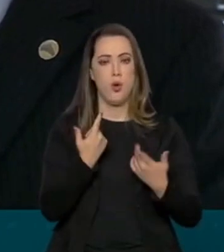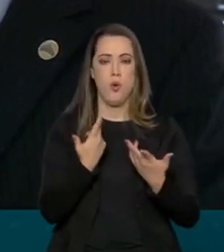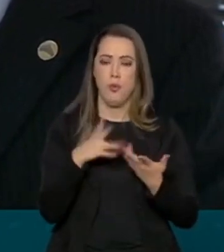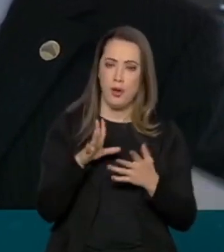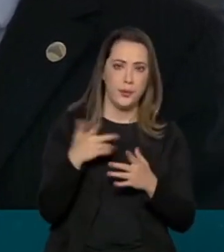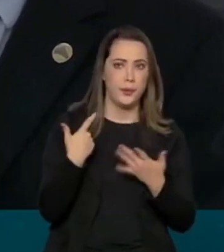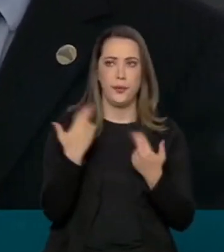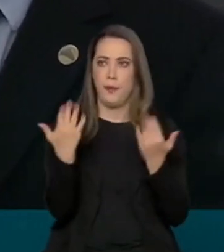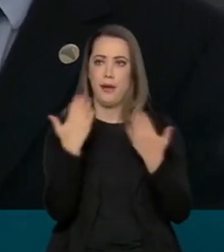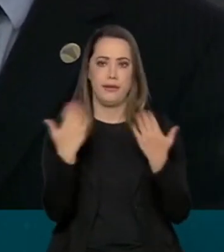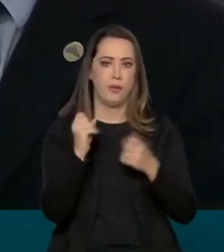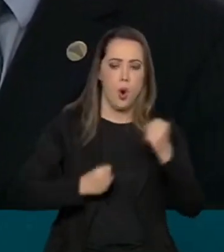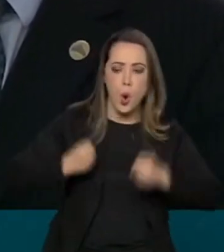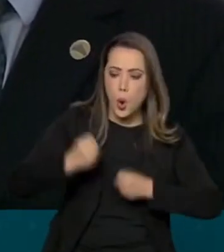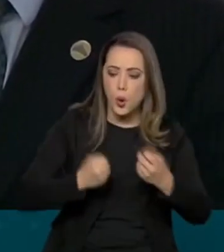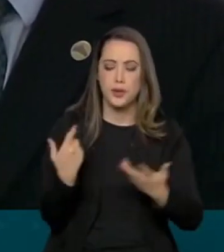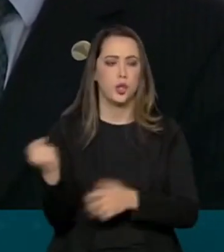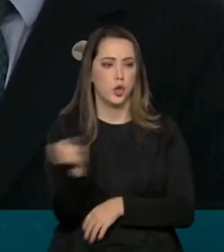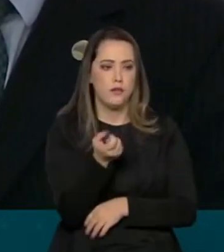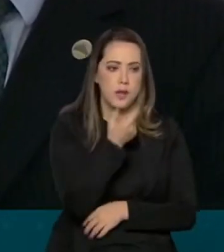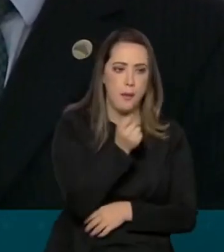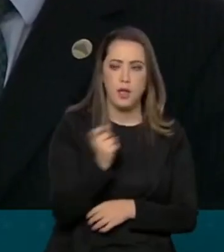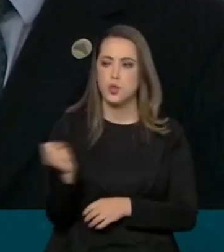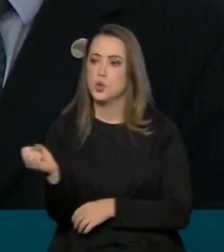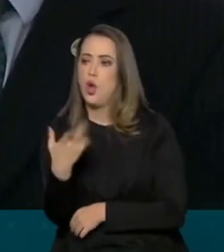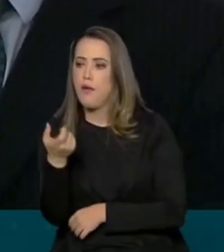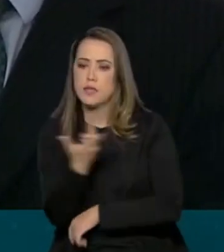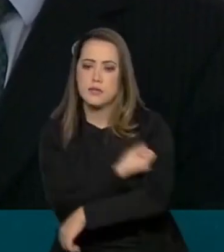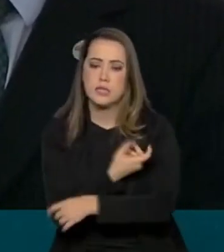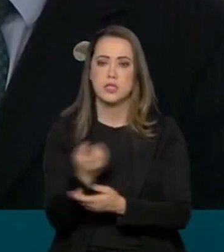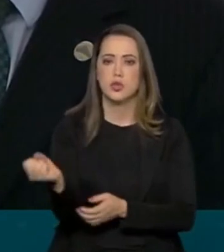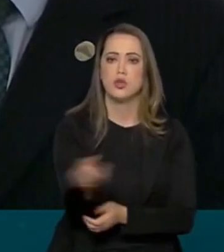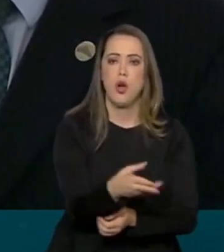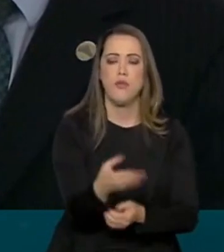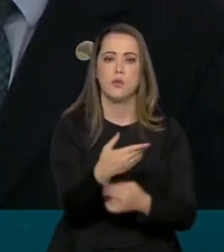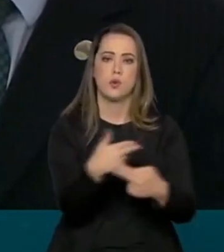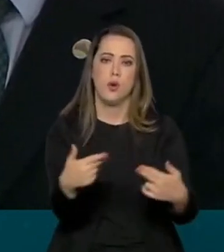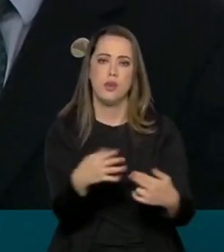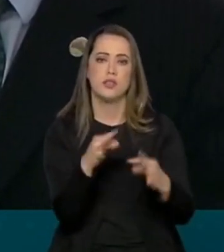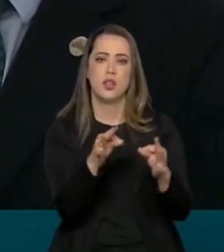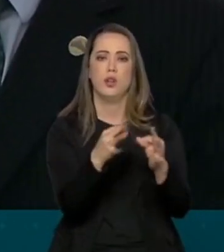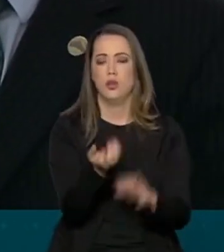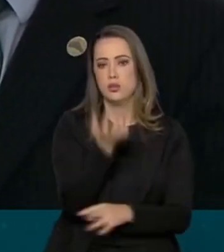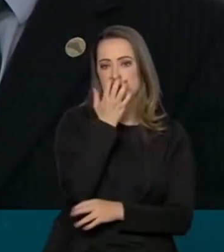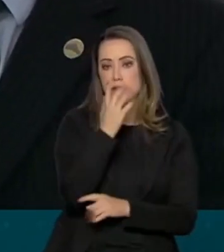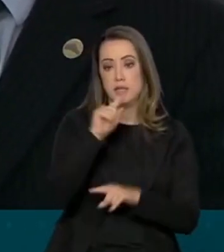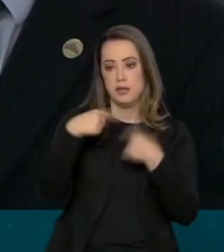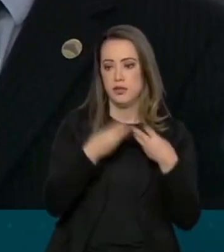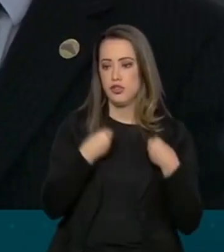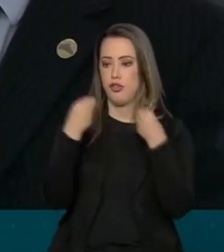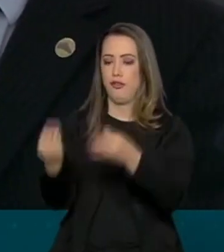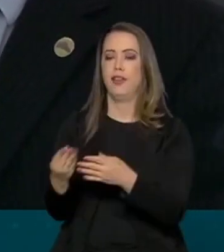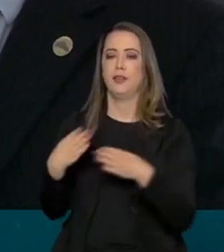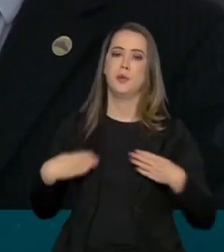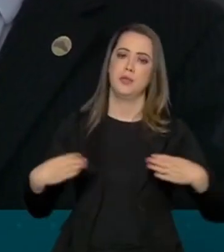para desenvolver novos remédios, correndo para desenvolver vacinas, novos equipamentos, ventiladores, e aí nós passamos o bastão para o Ministério da